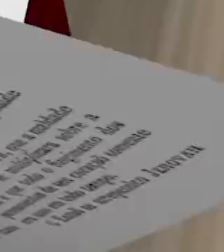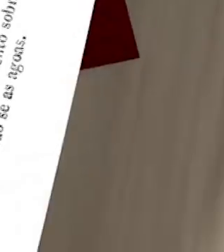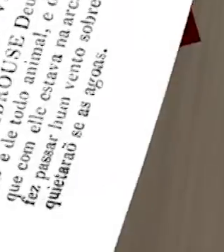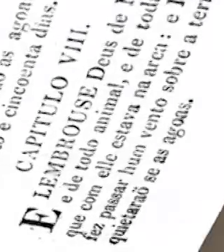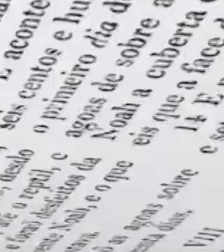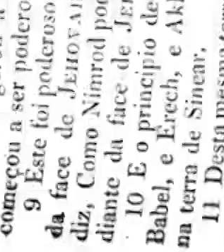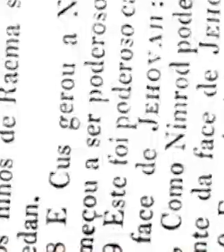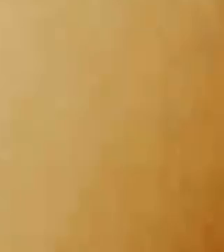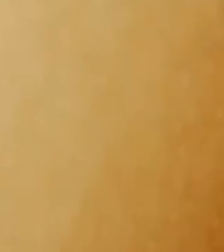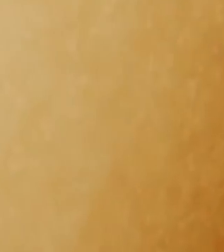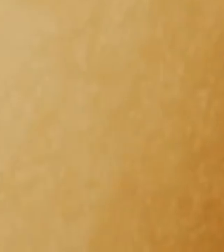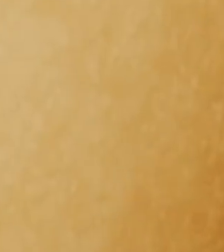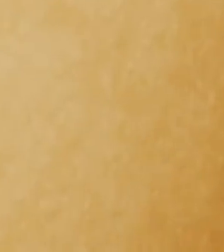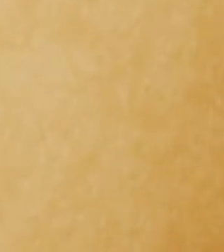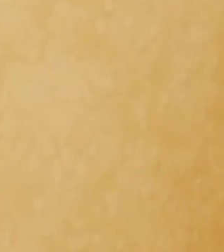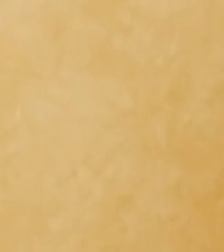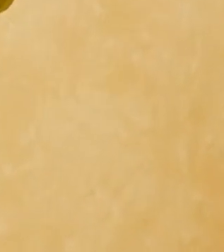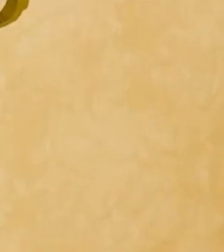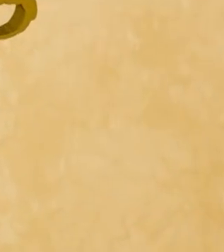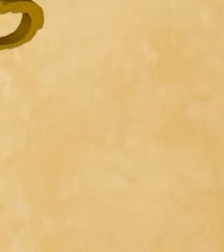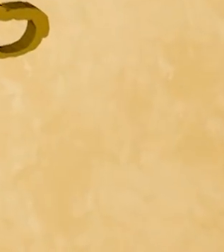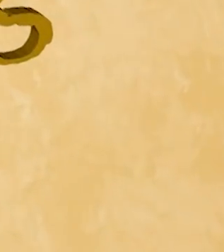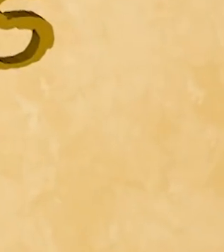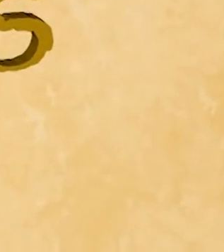TV Web Manaim apresenta